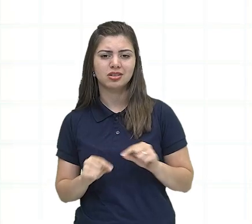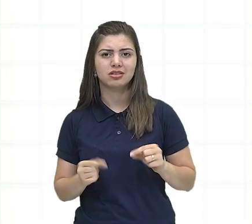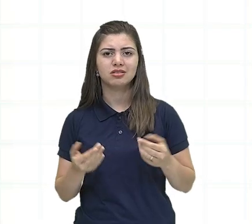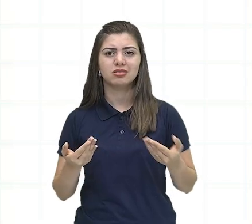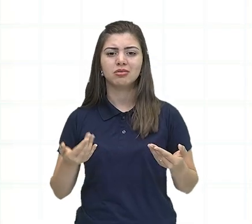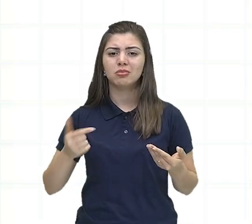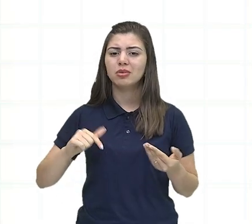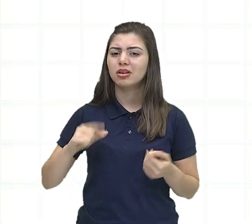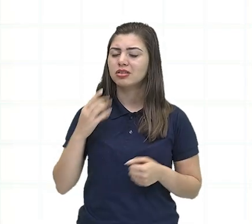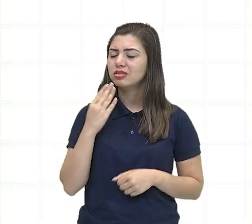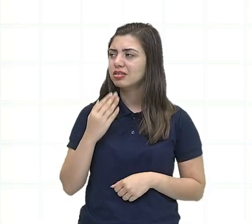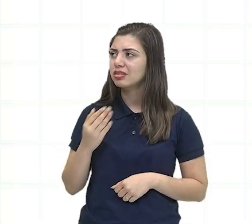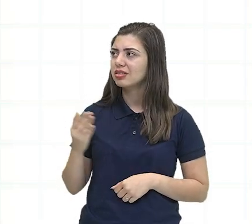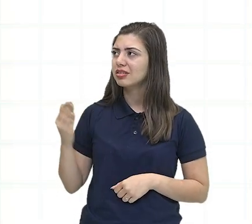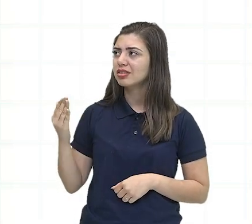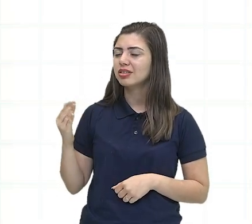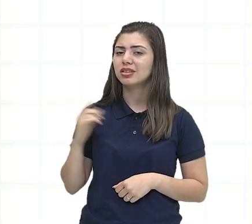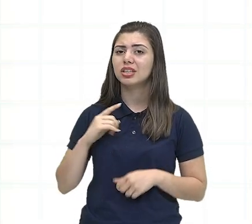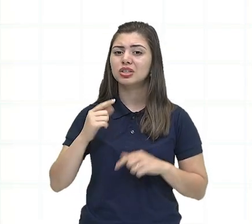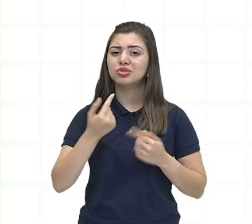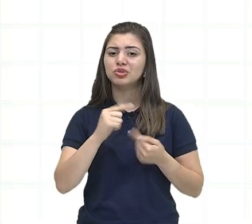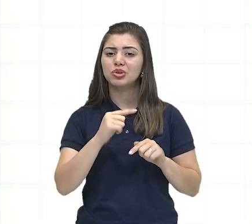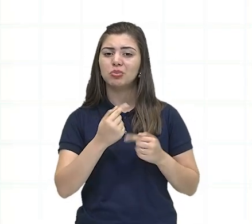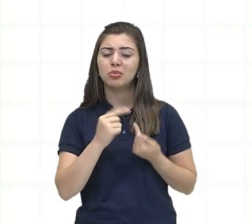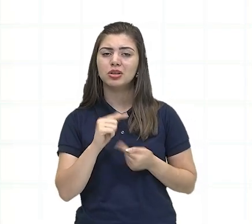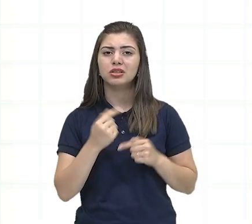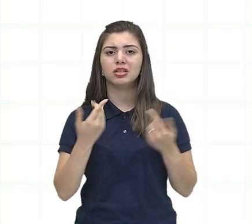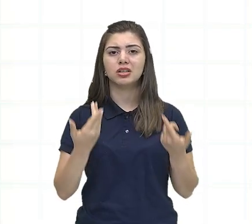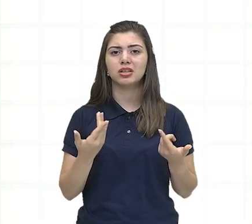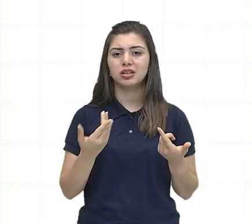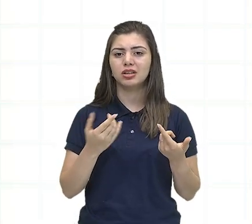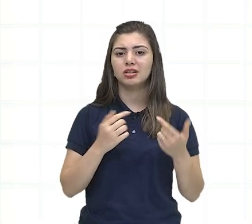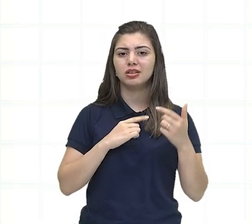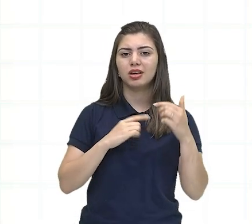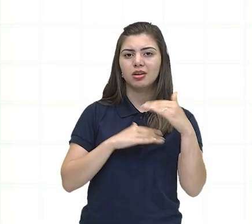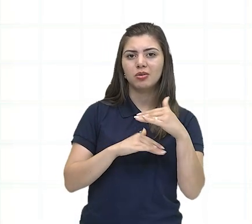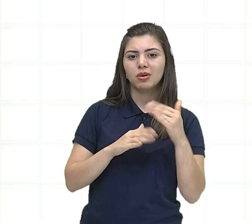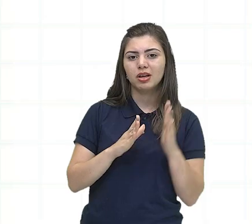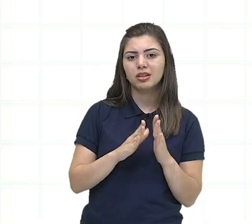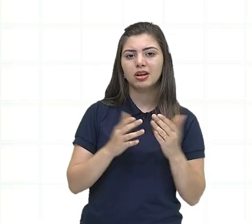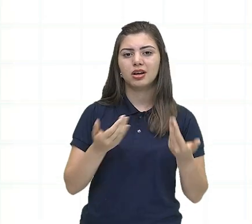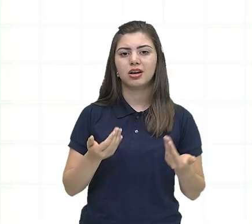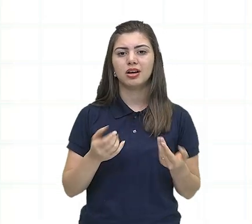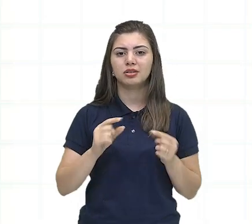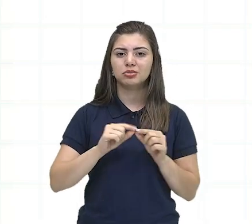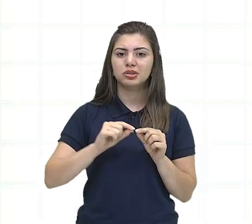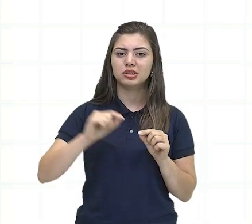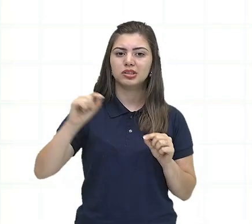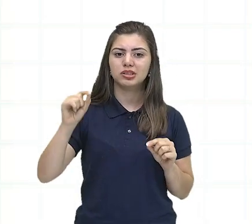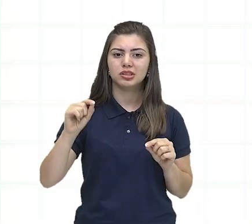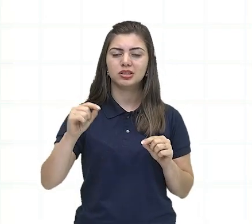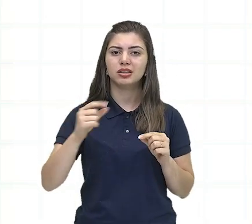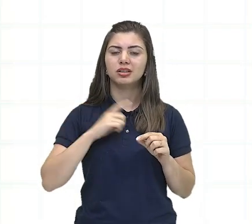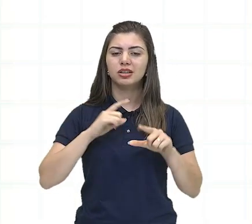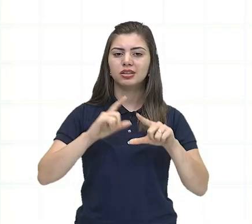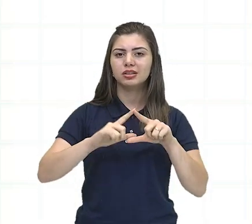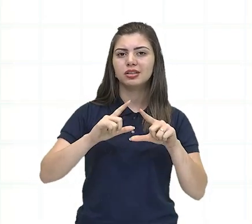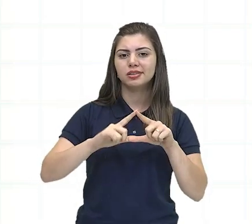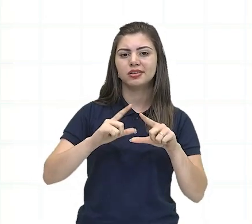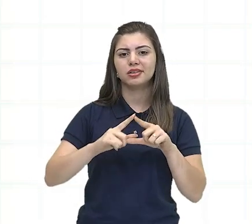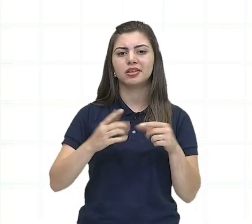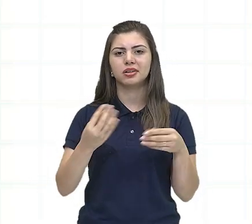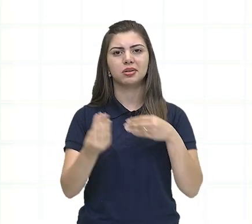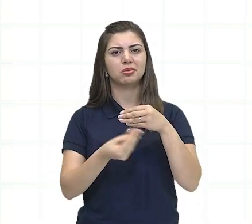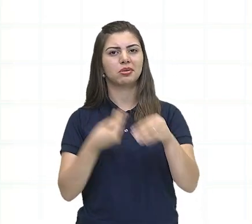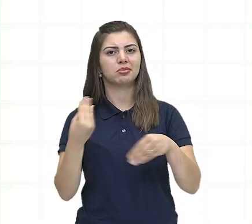vê aqui, ó, figuras geométricas, quadrados, aqui também, outra linha que você vê triângulos.